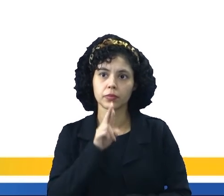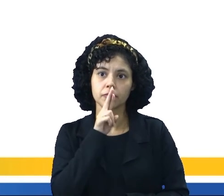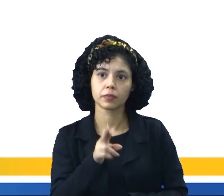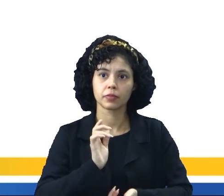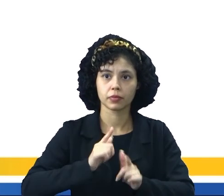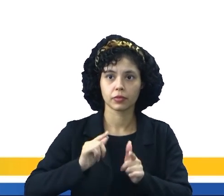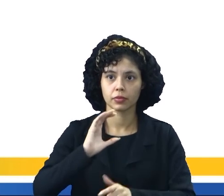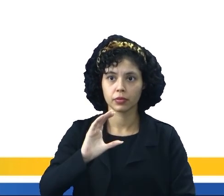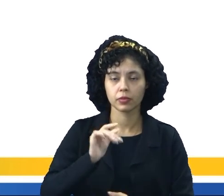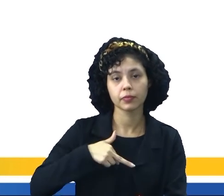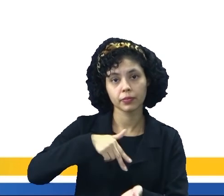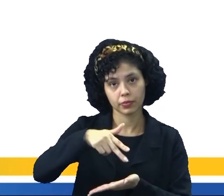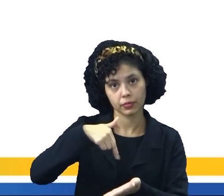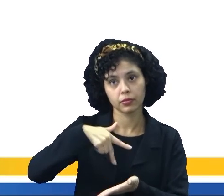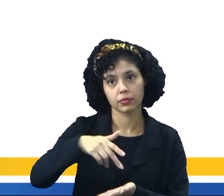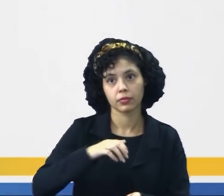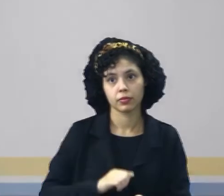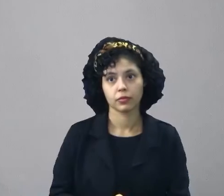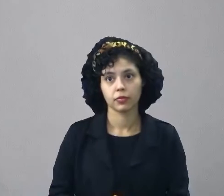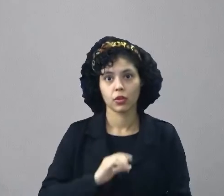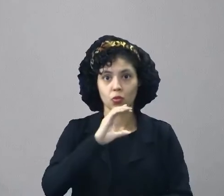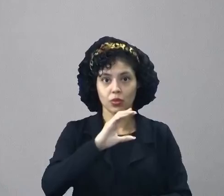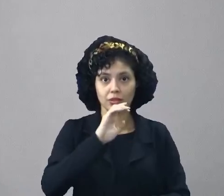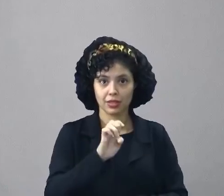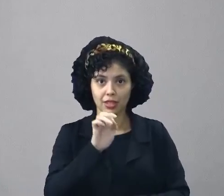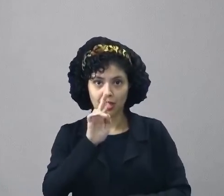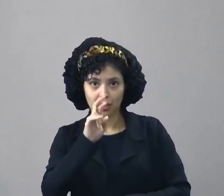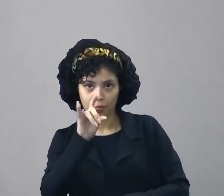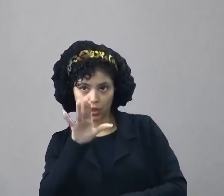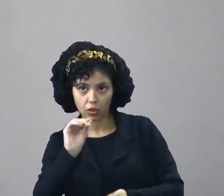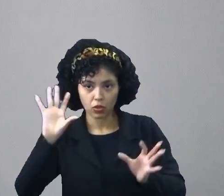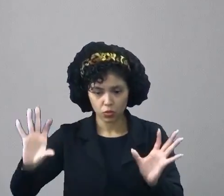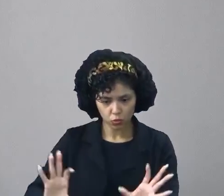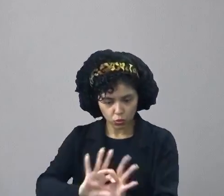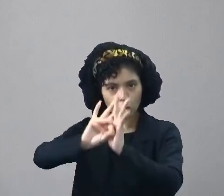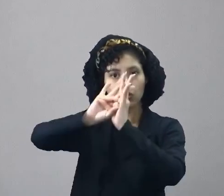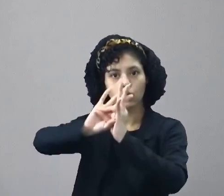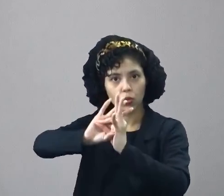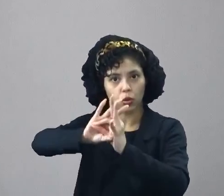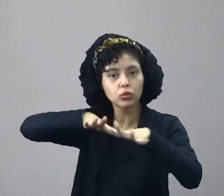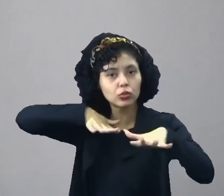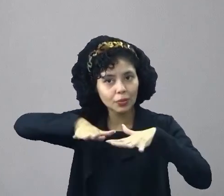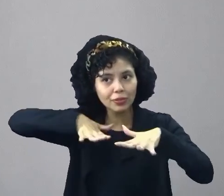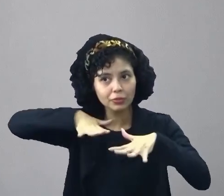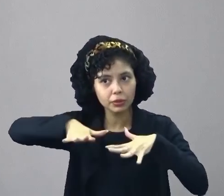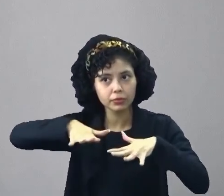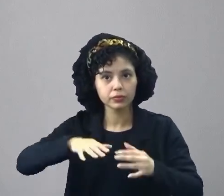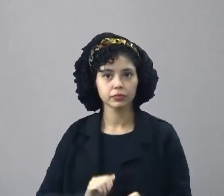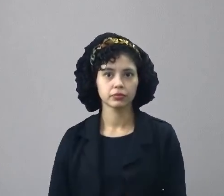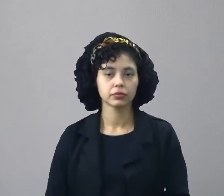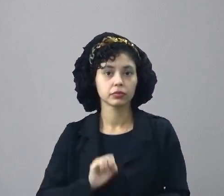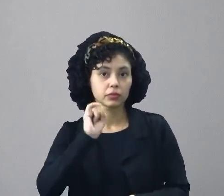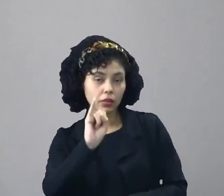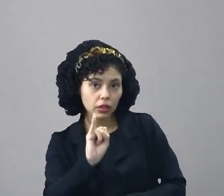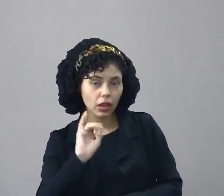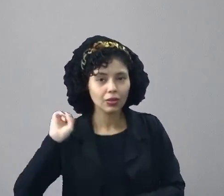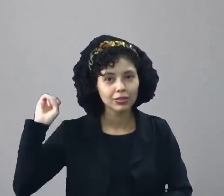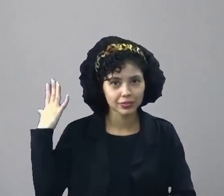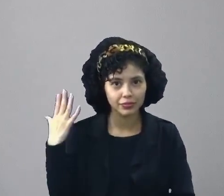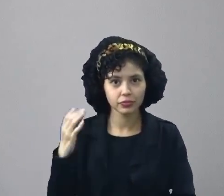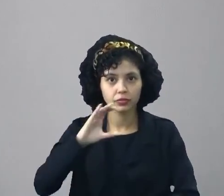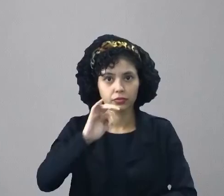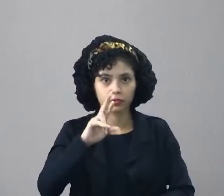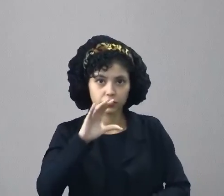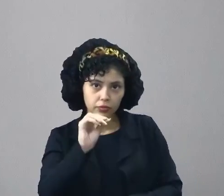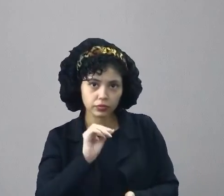resposta certa é a letra C. O cerebelo, gente, está completamente ligado à questão do movimento. Se, por um acaso, o